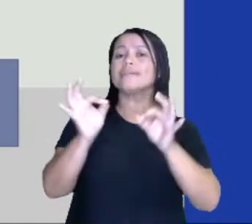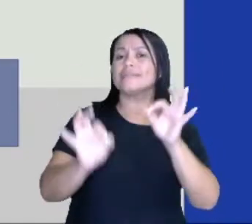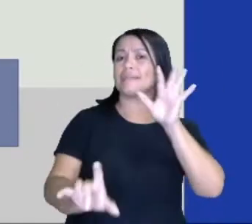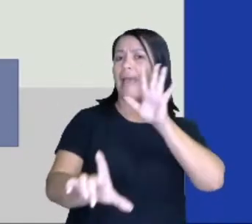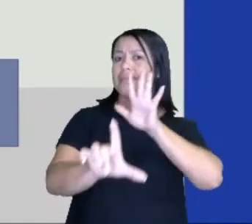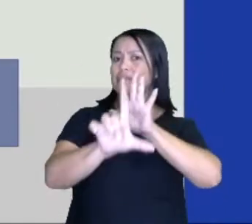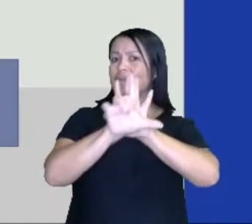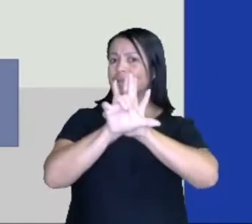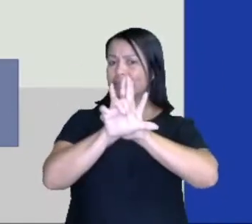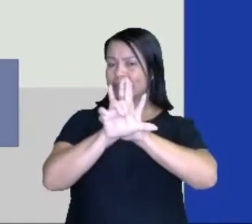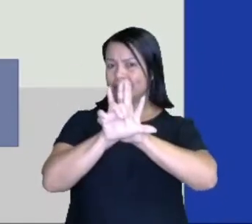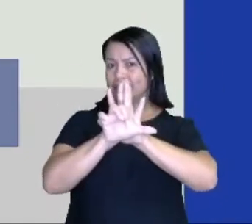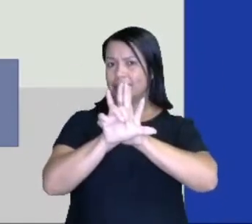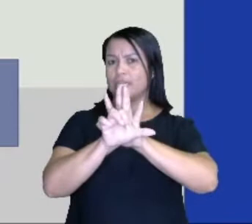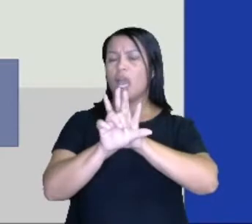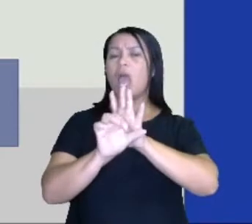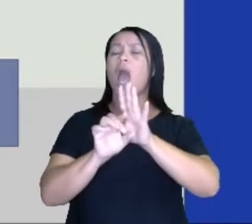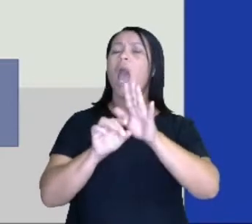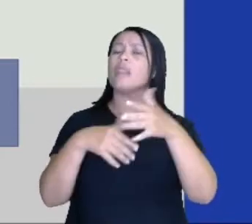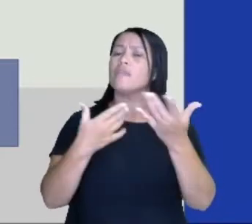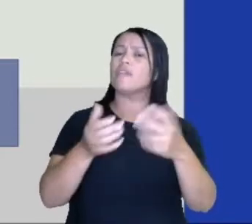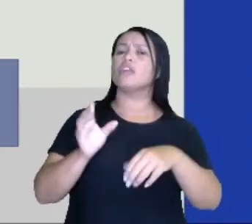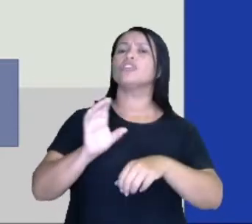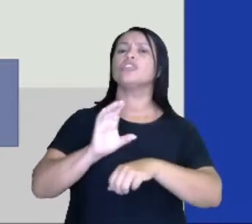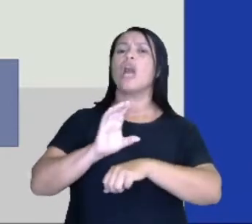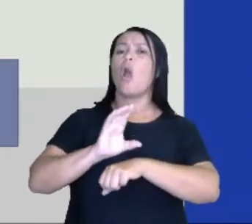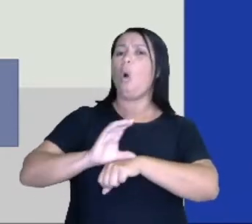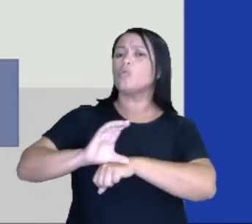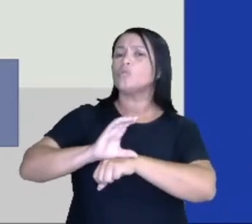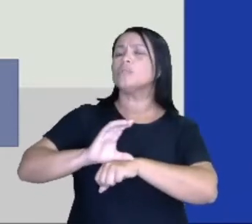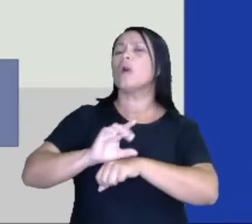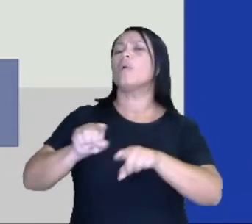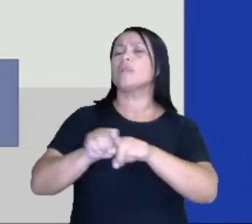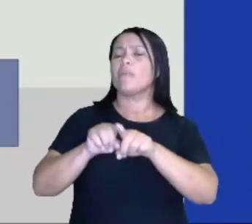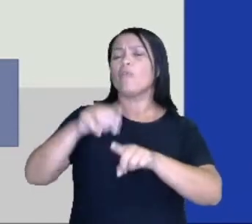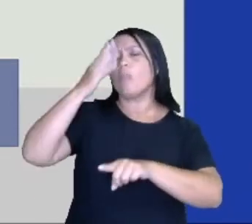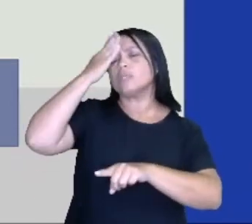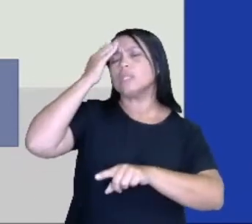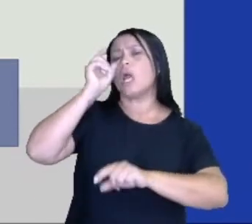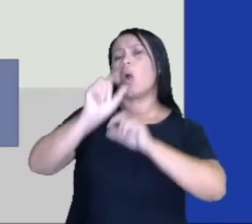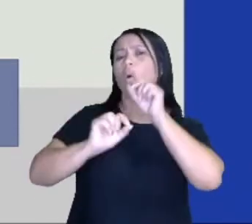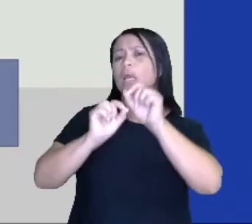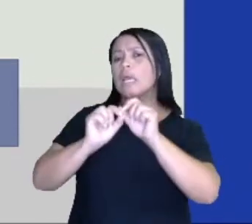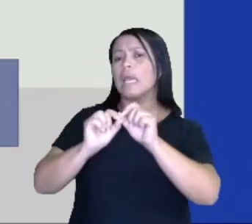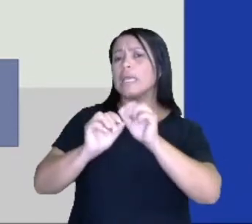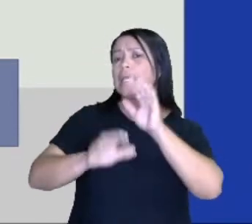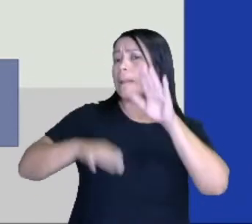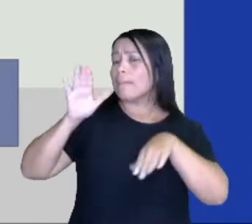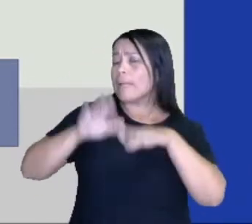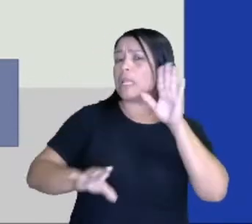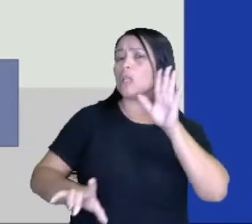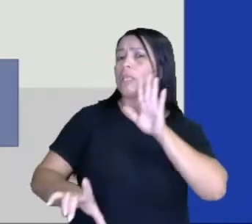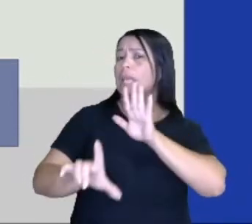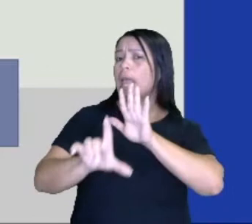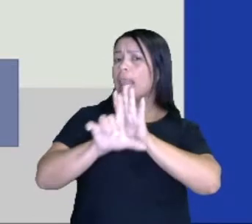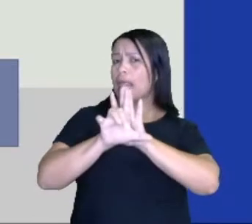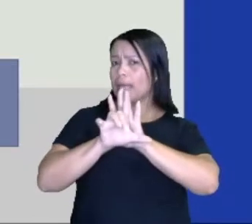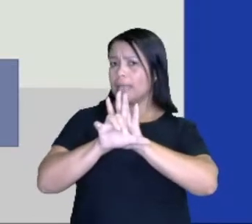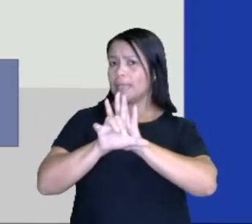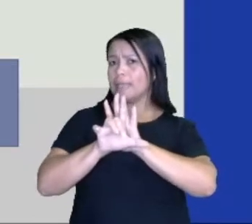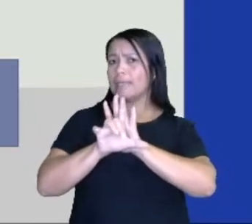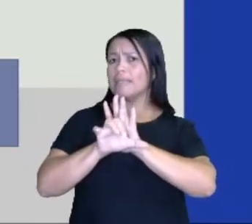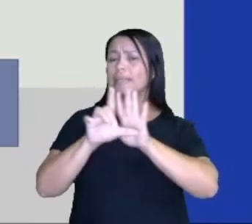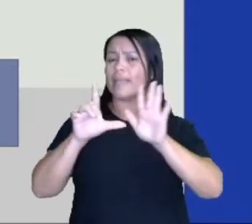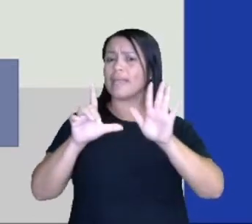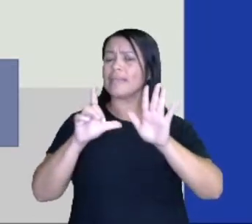são as leis, através da Constituição, e aí a gente vai entender que nem tudo que é lei